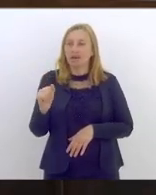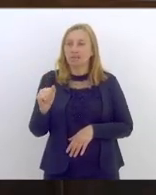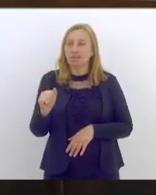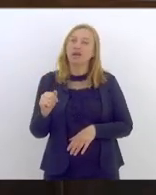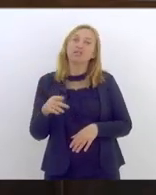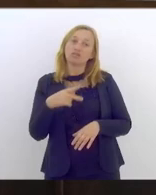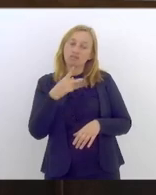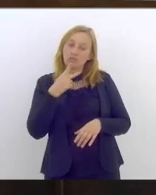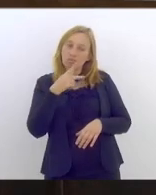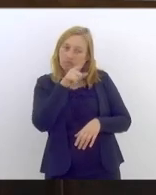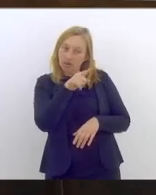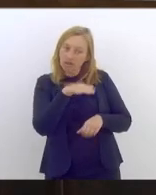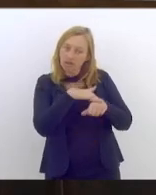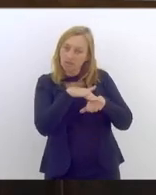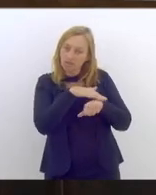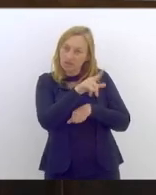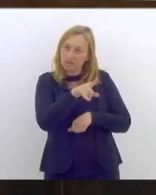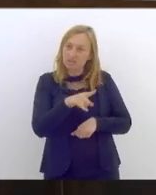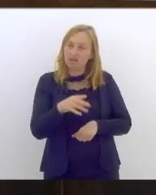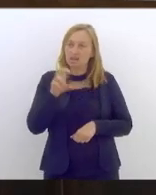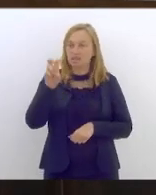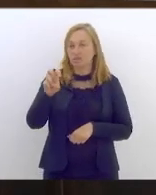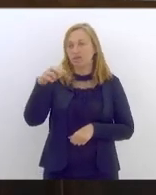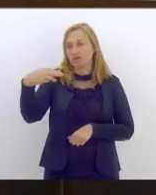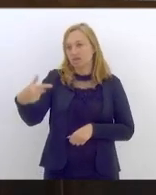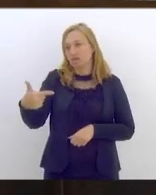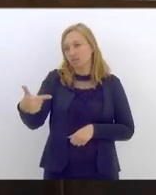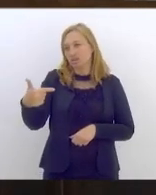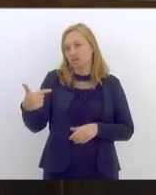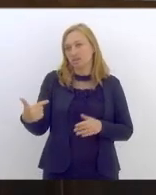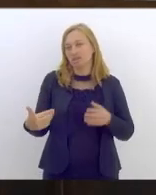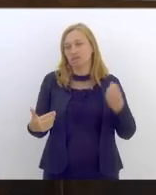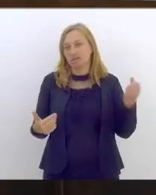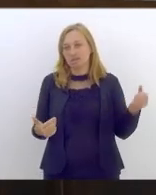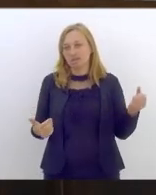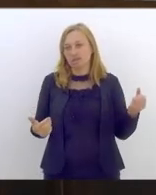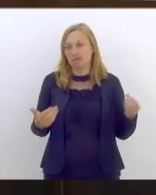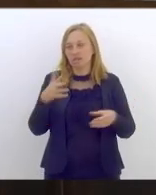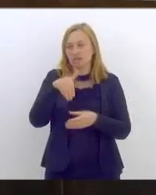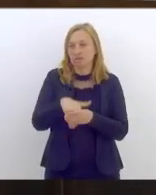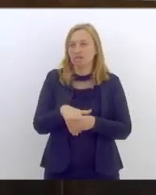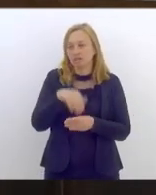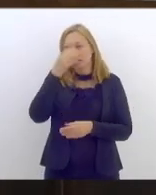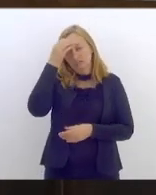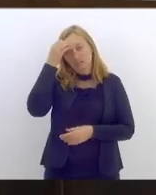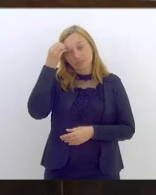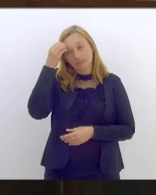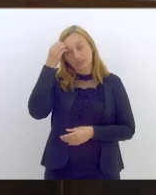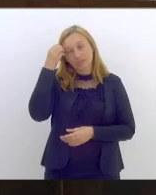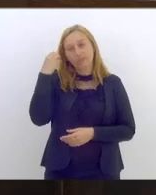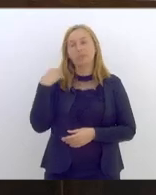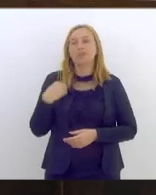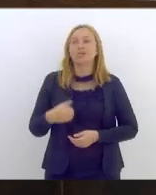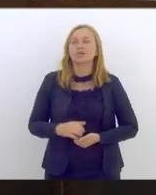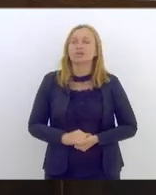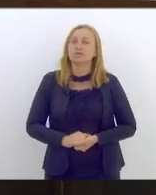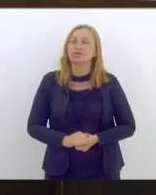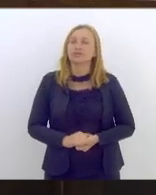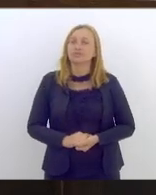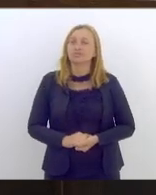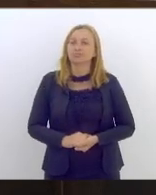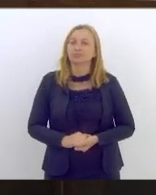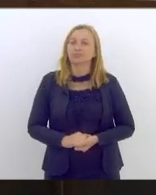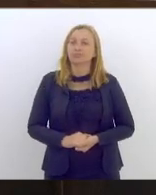e a gente voltou a votação e foi 52 a seis a votação e favor dos Servidores logicamente mas